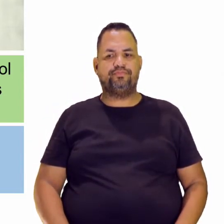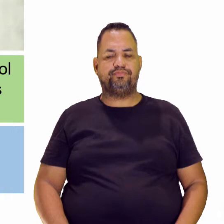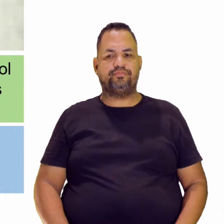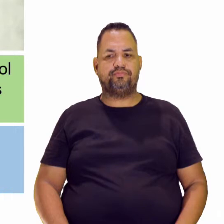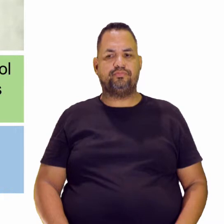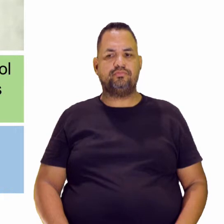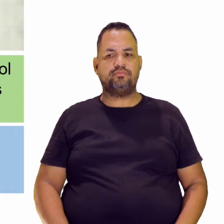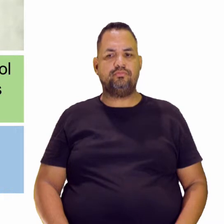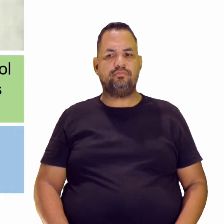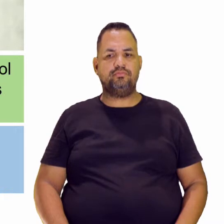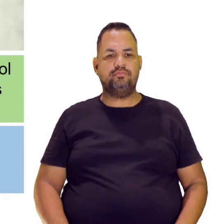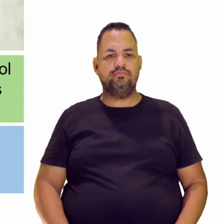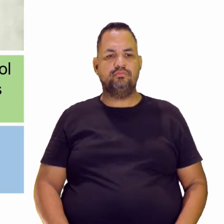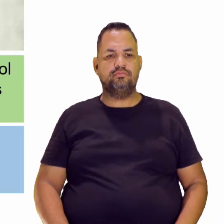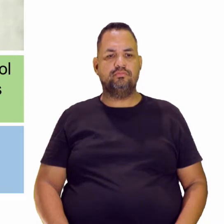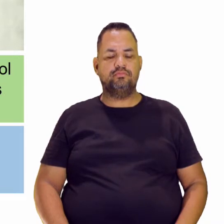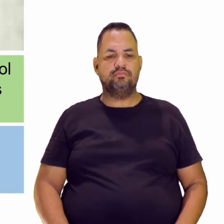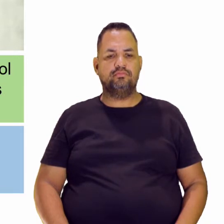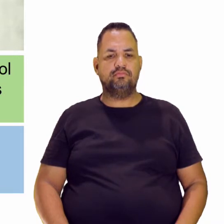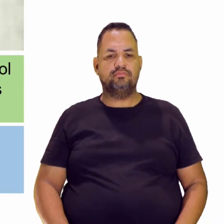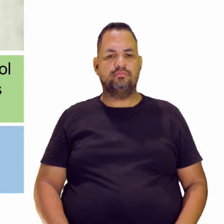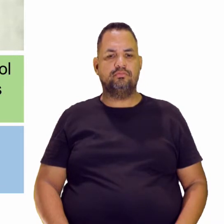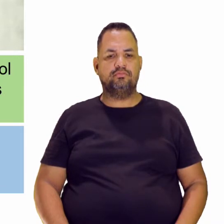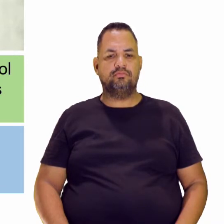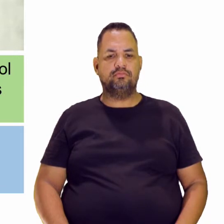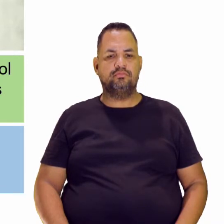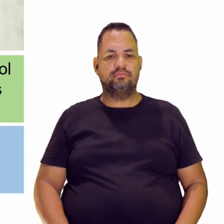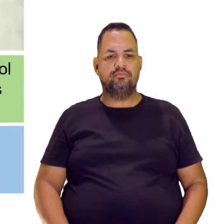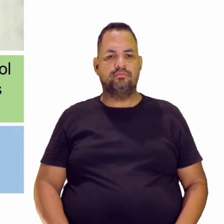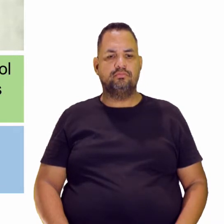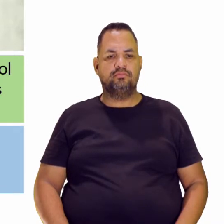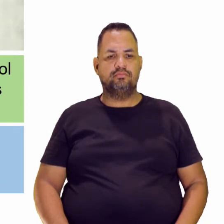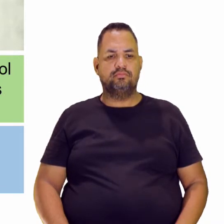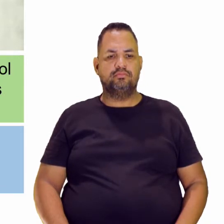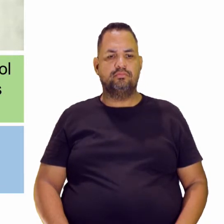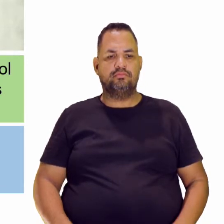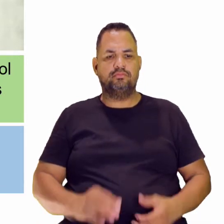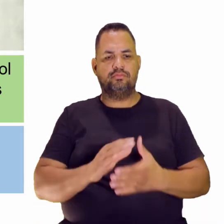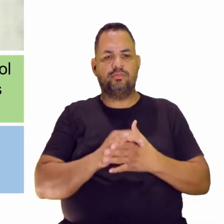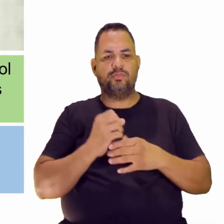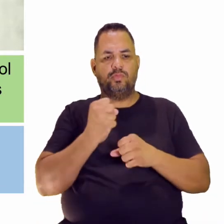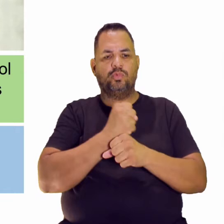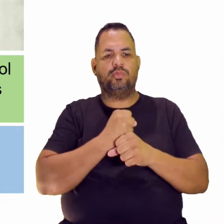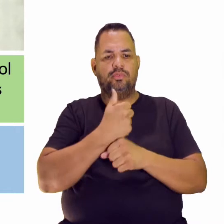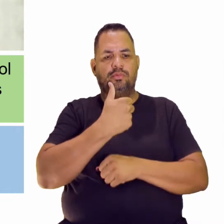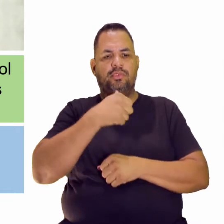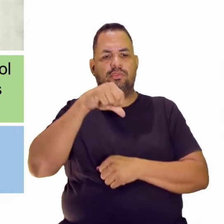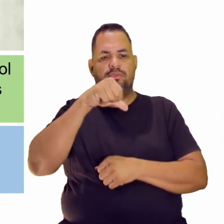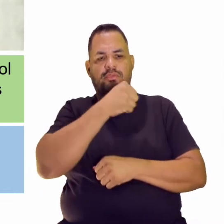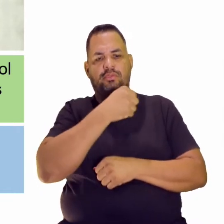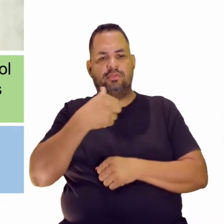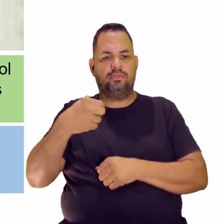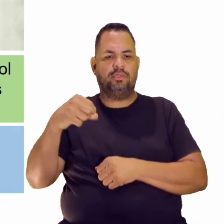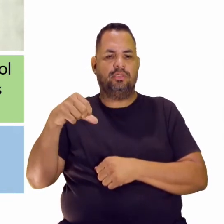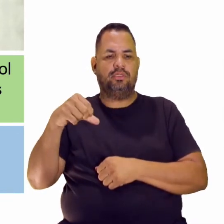Independent School, né? E Academia Real. Em 1910, na Alemanha,